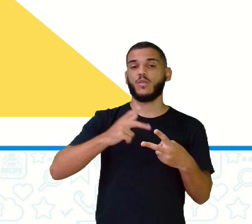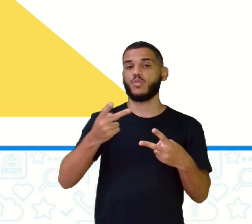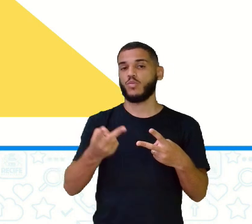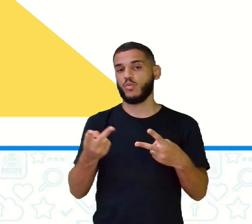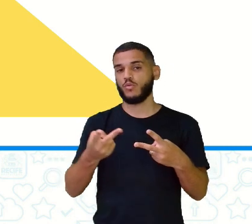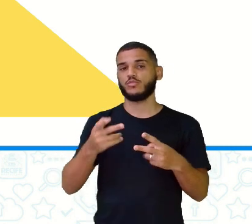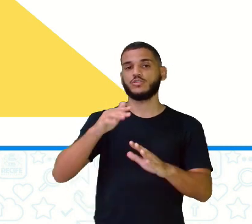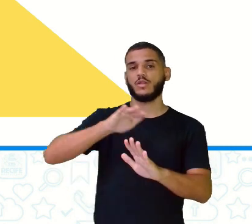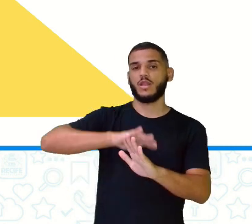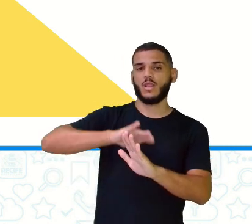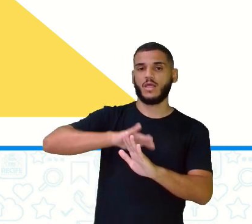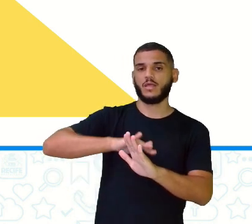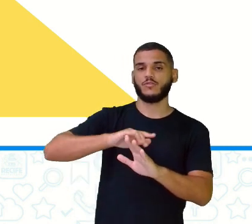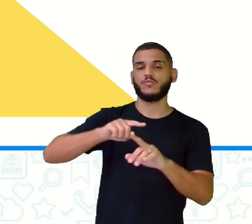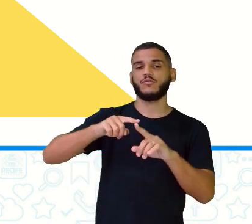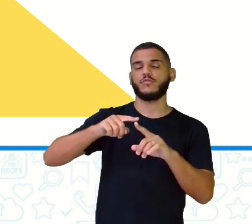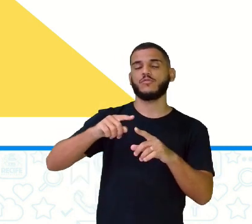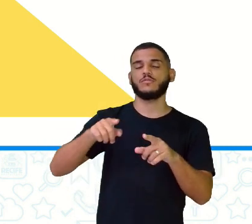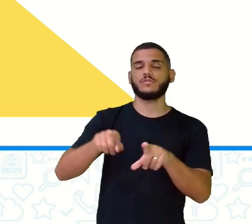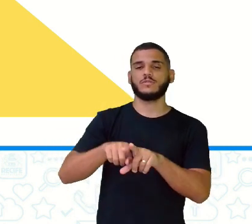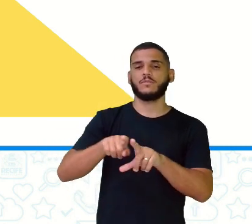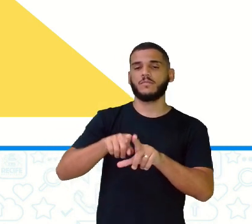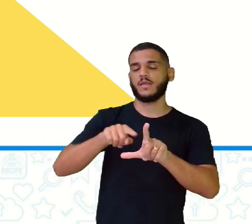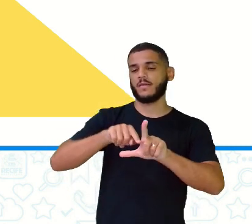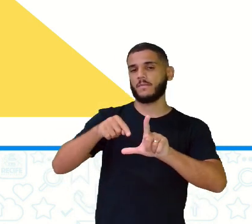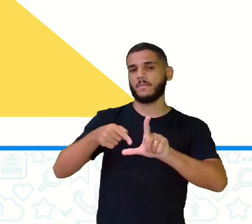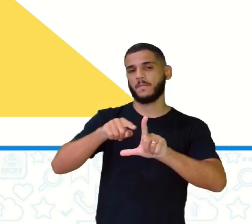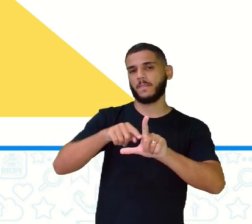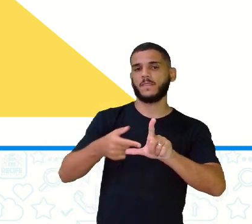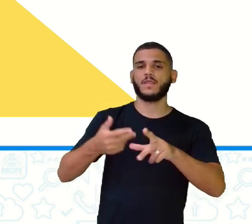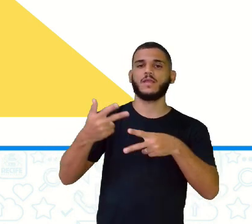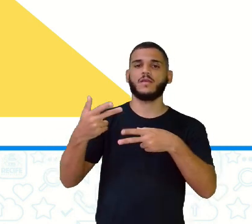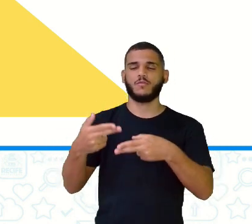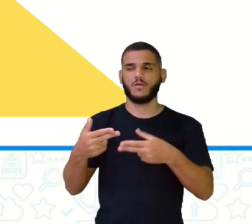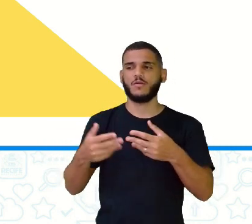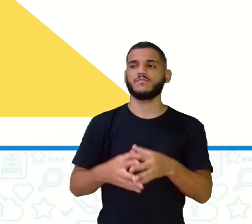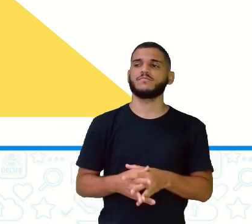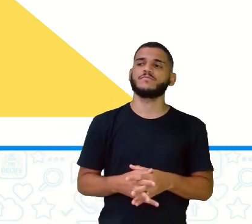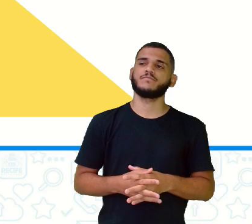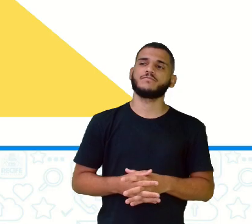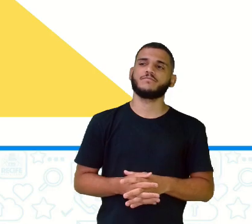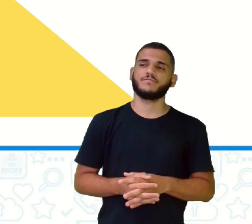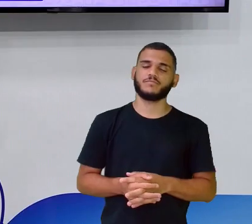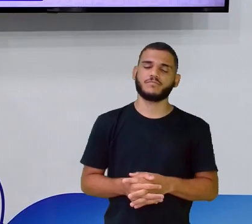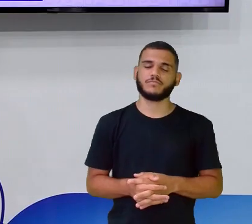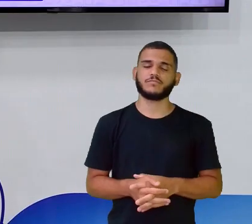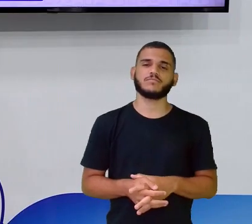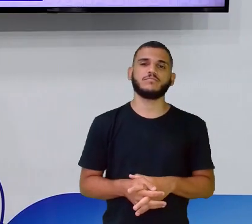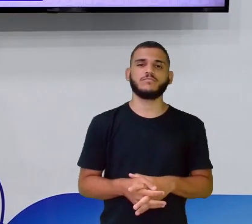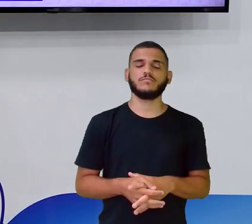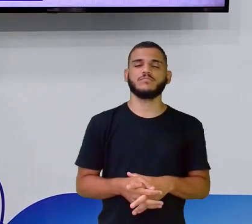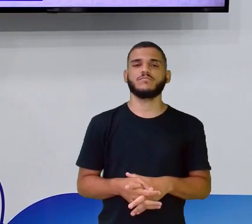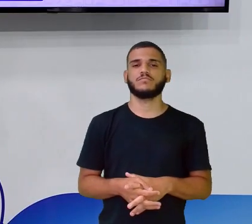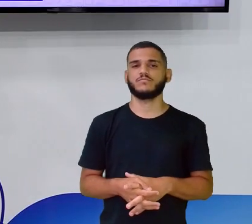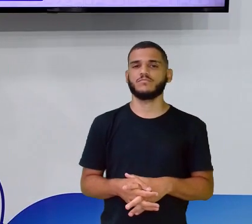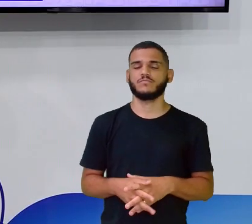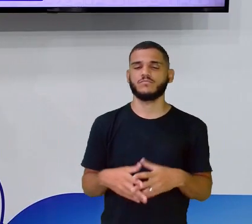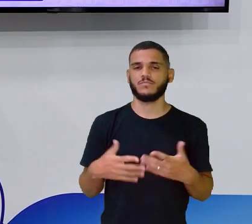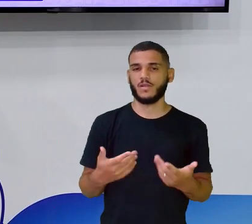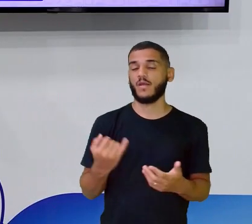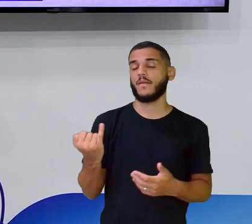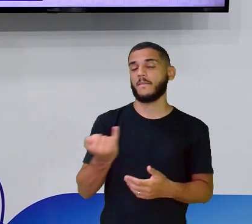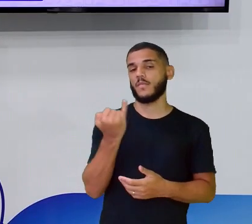se eu tivesse 2 lados aqui maiores e um menor. Ou então, 2 menores e um maior.